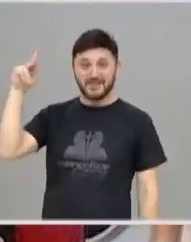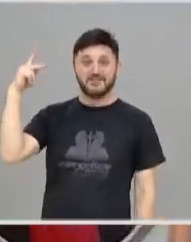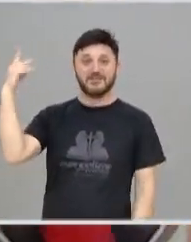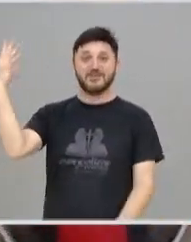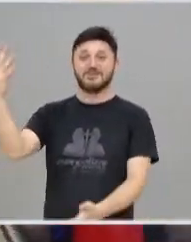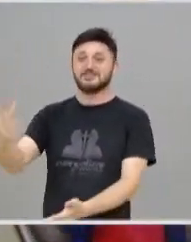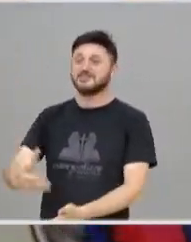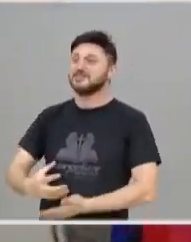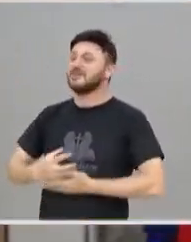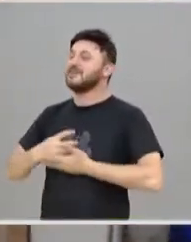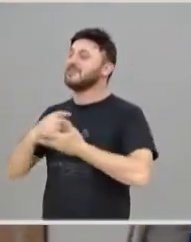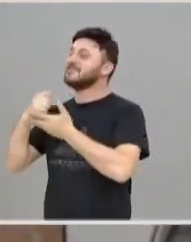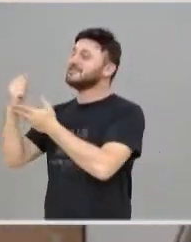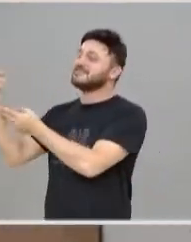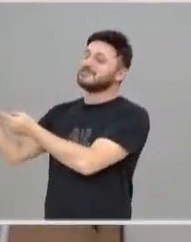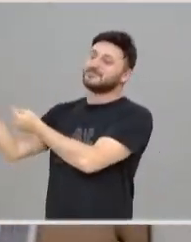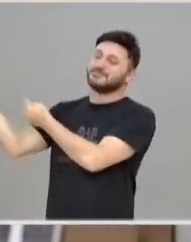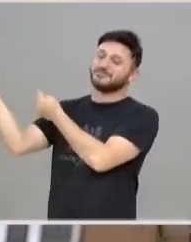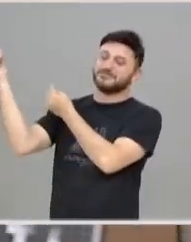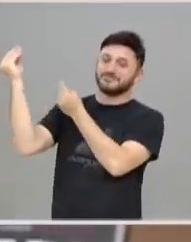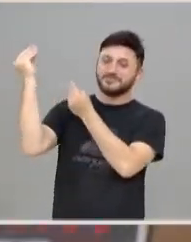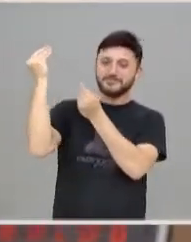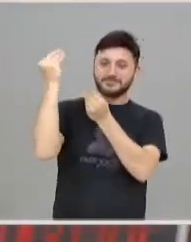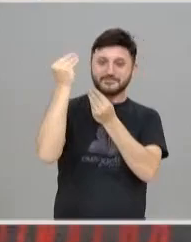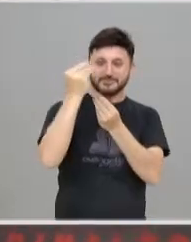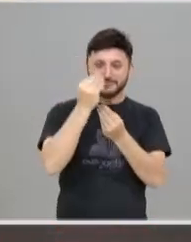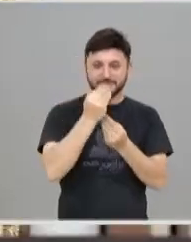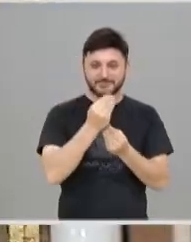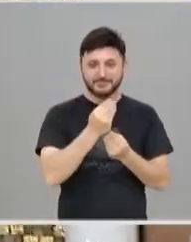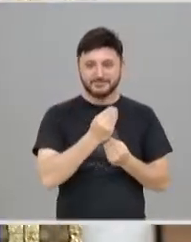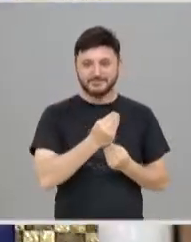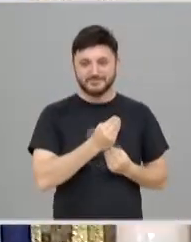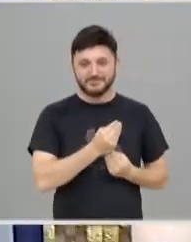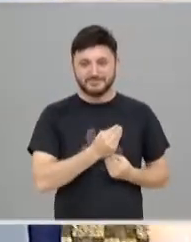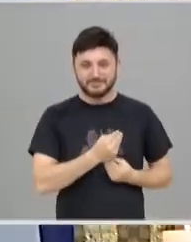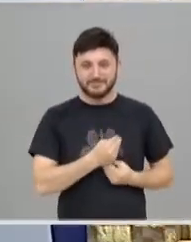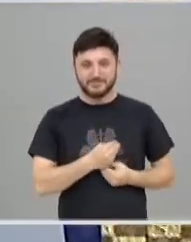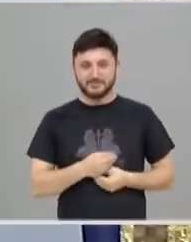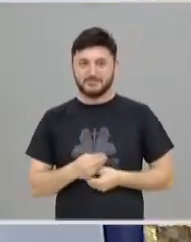e a vossa salvação nos